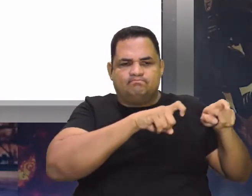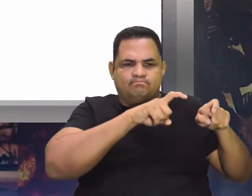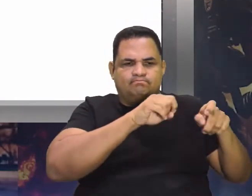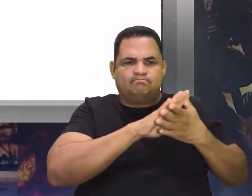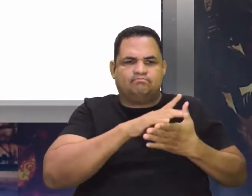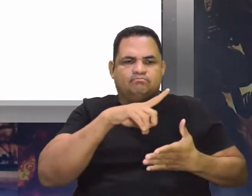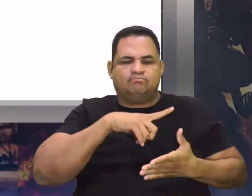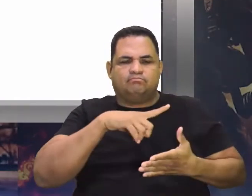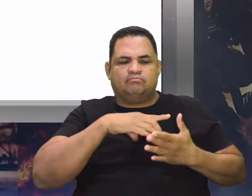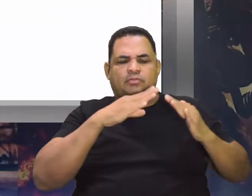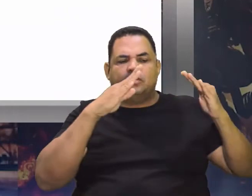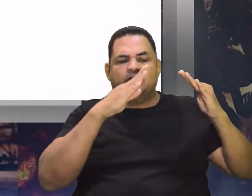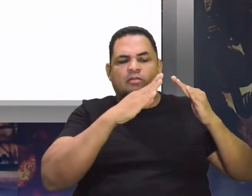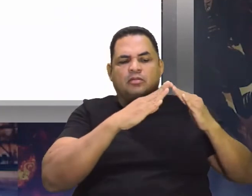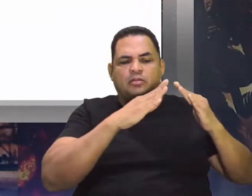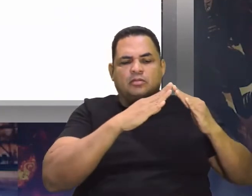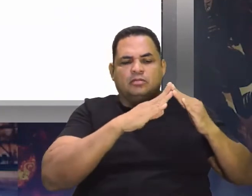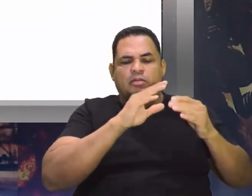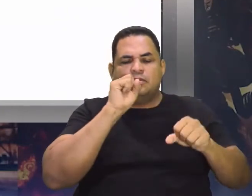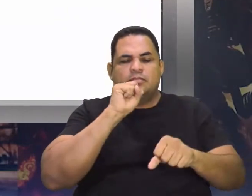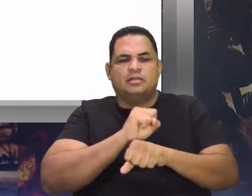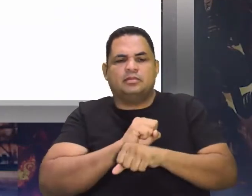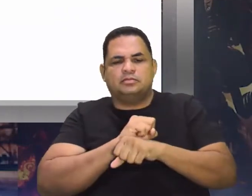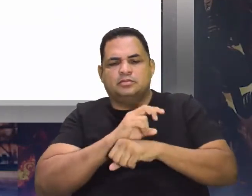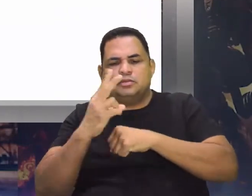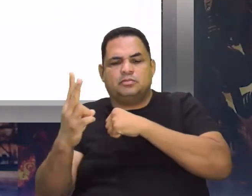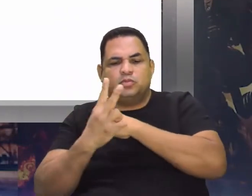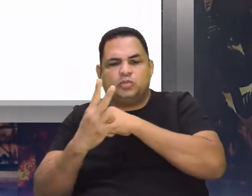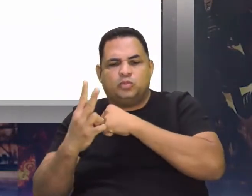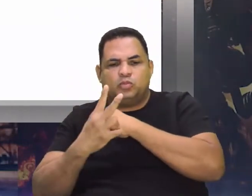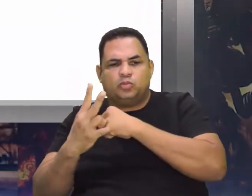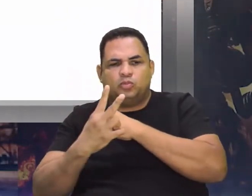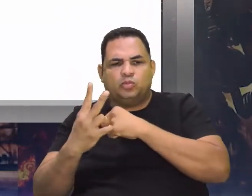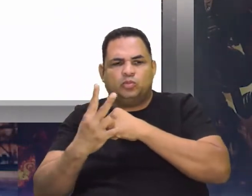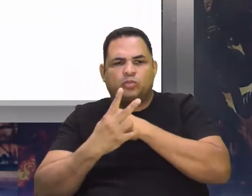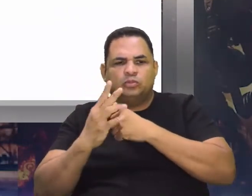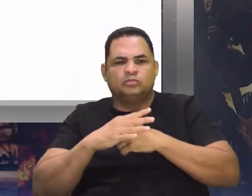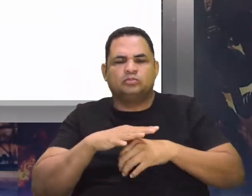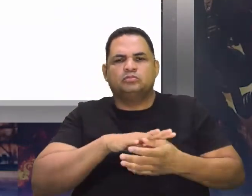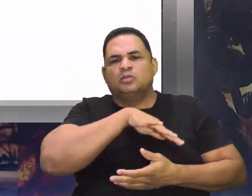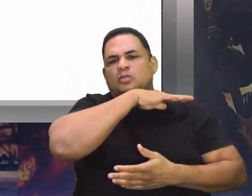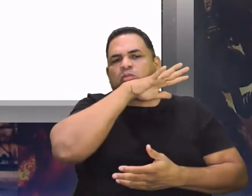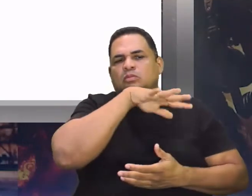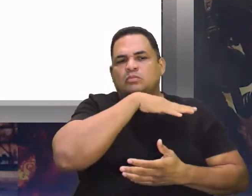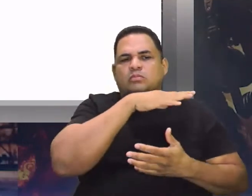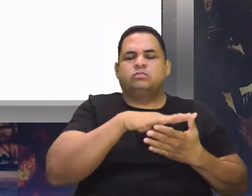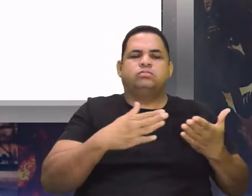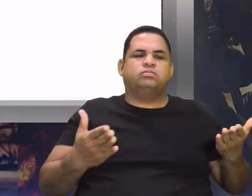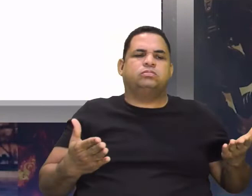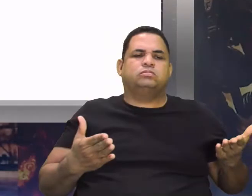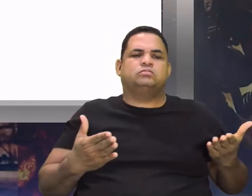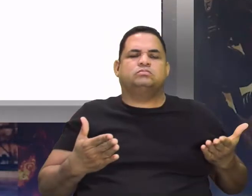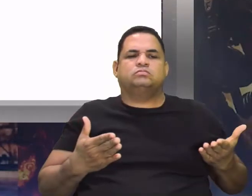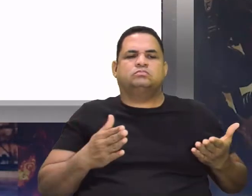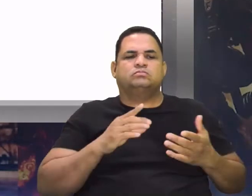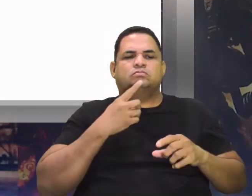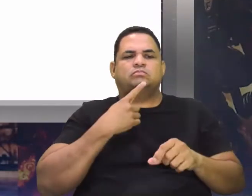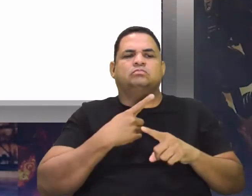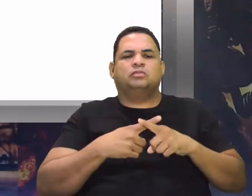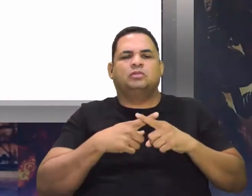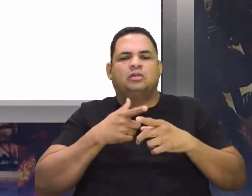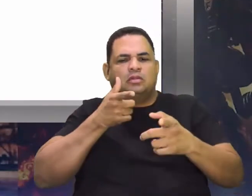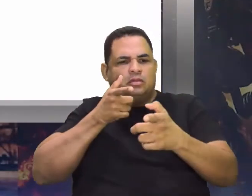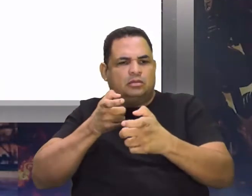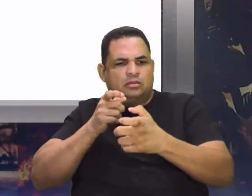uma moradia mais fixa que protegesse mais ele dos animais, porque ele